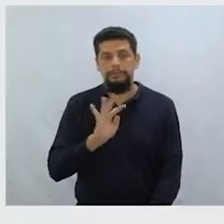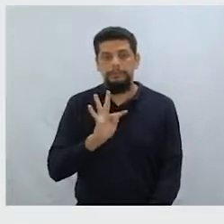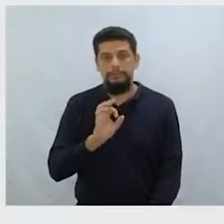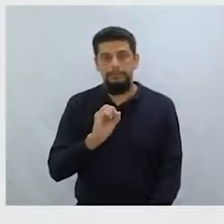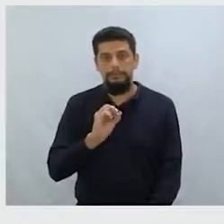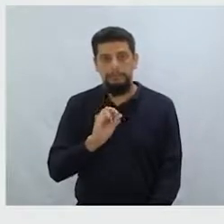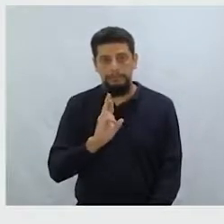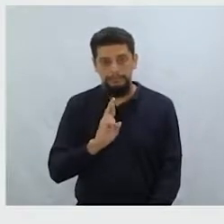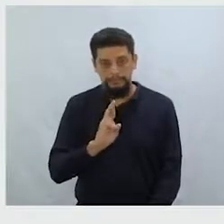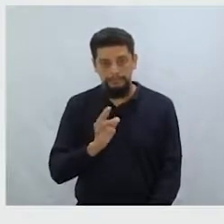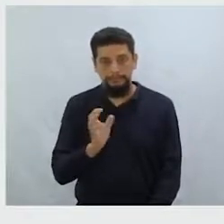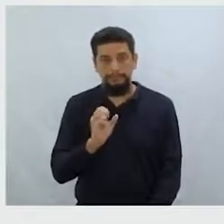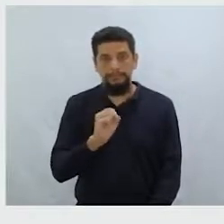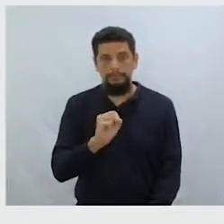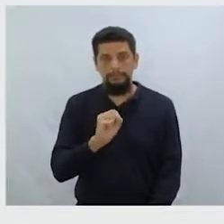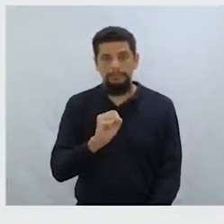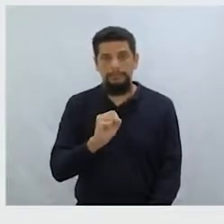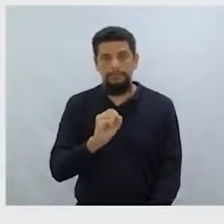Heitor,